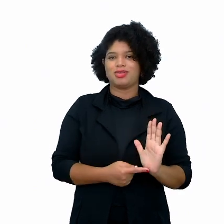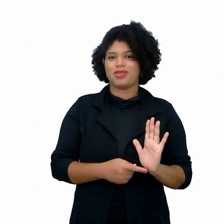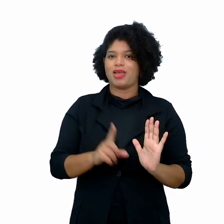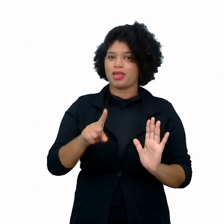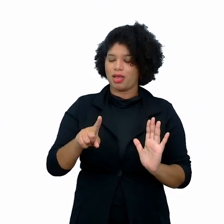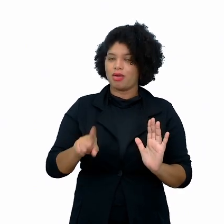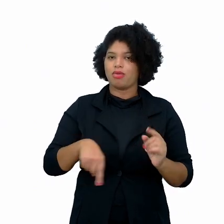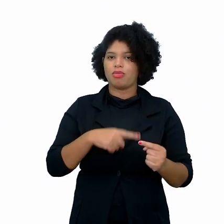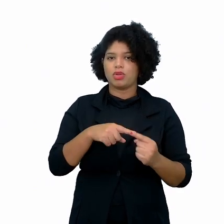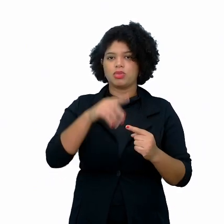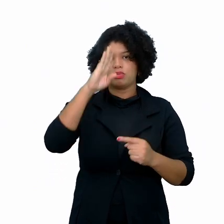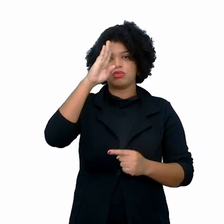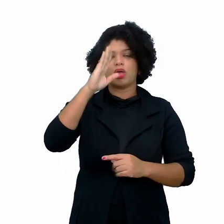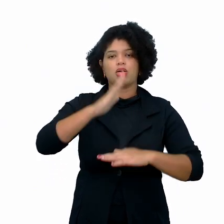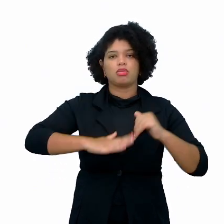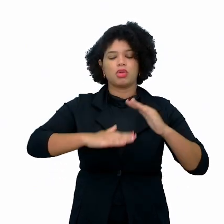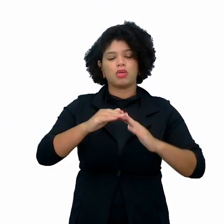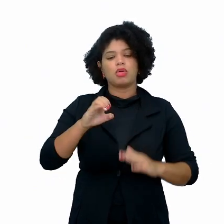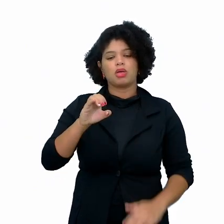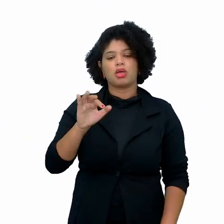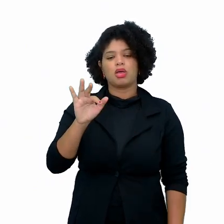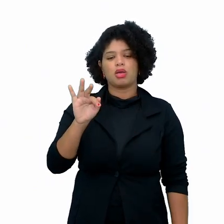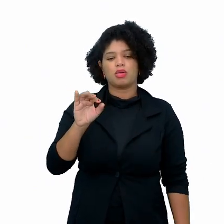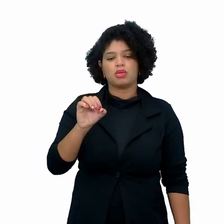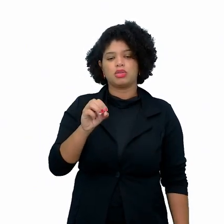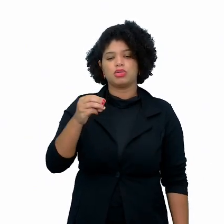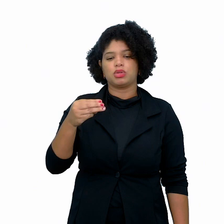da habilidade EF